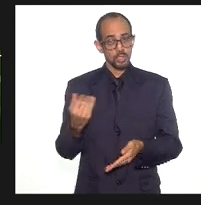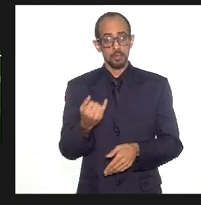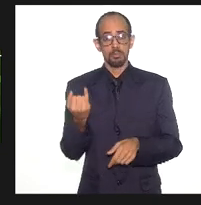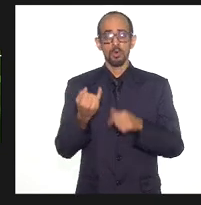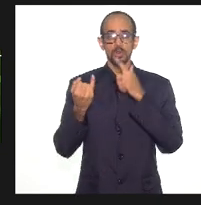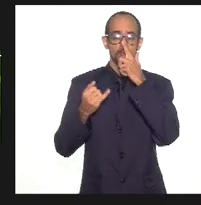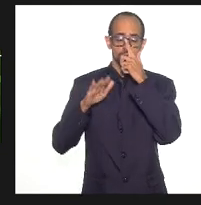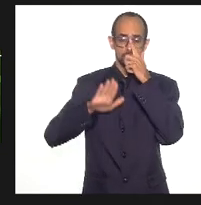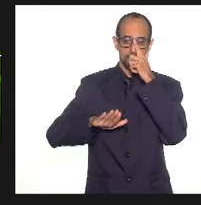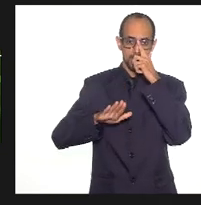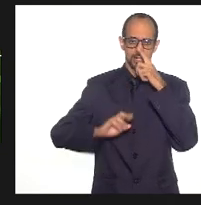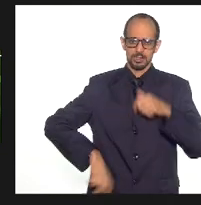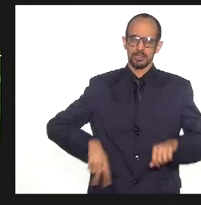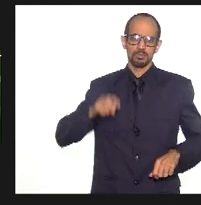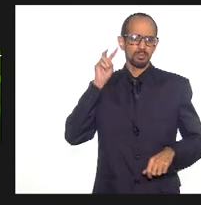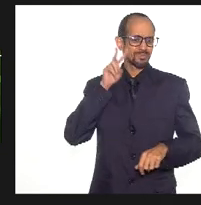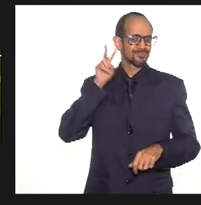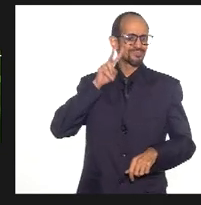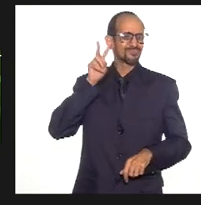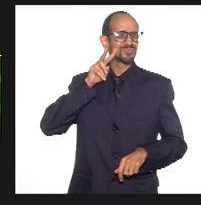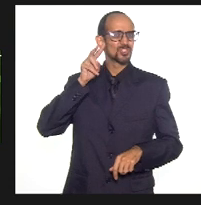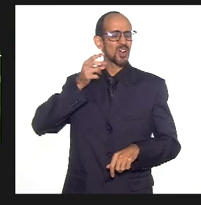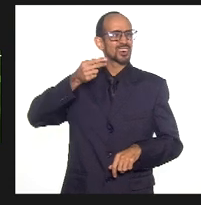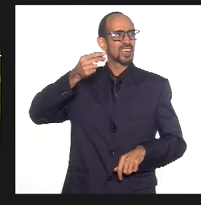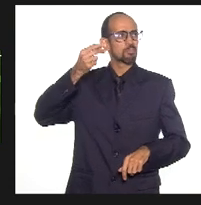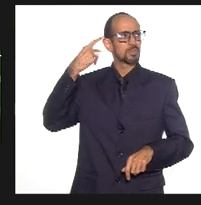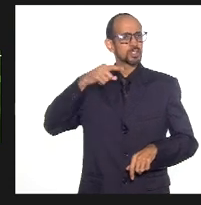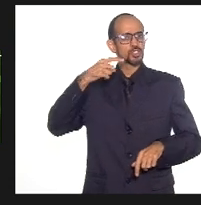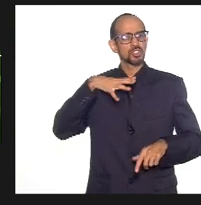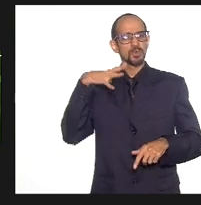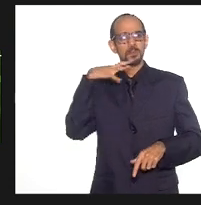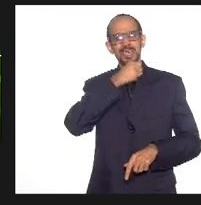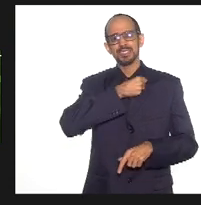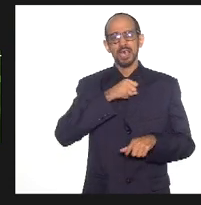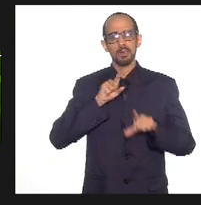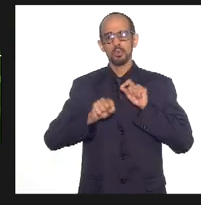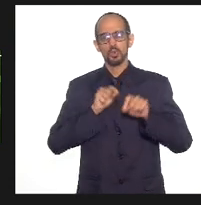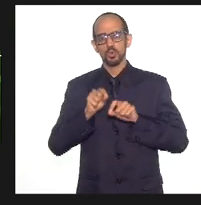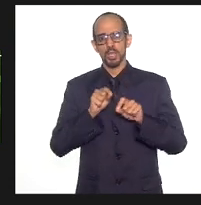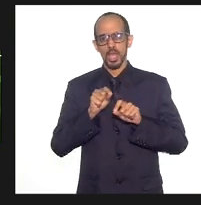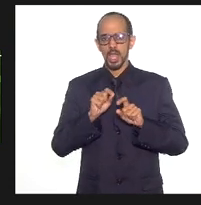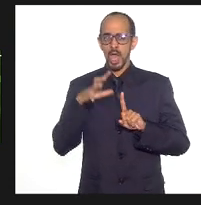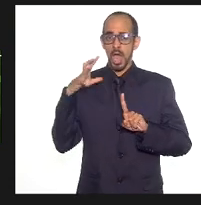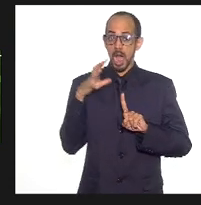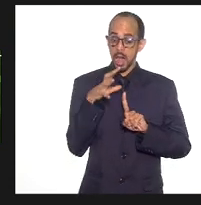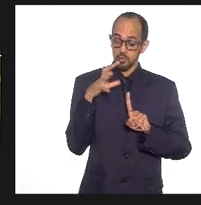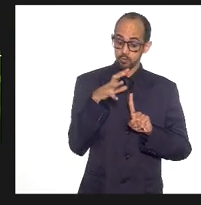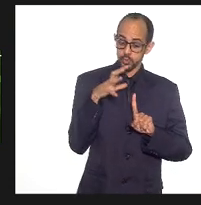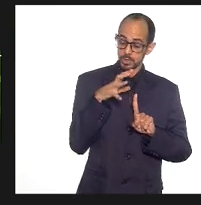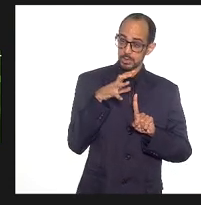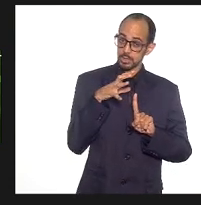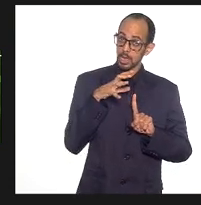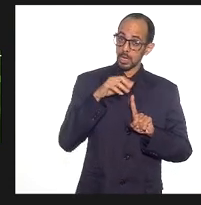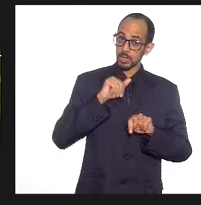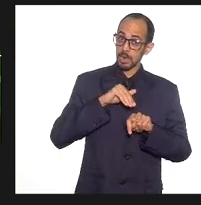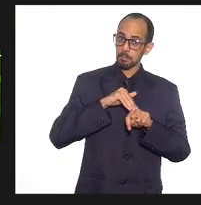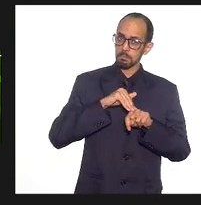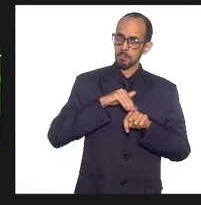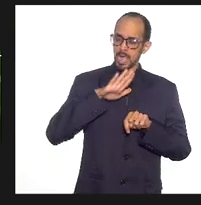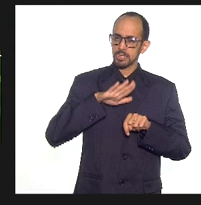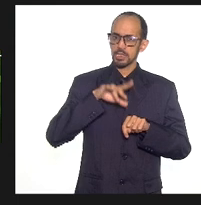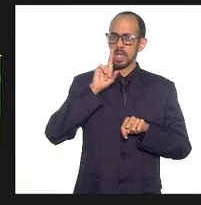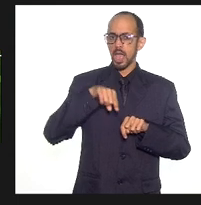historicamente, nós verificamos que as grandes influências, as variáveis que mais influenciam são,